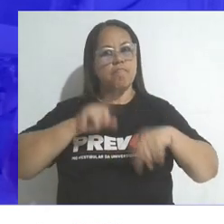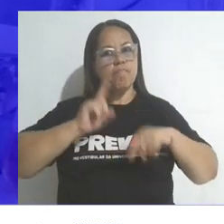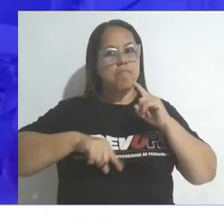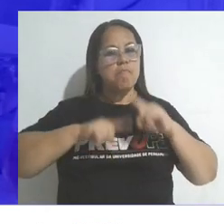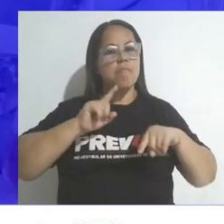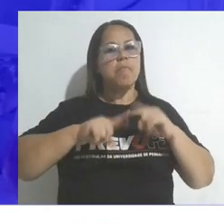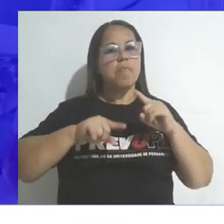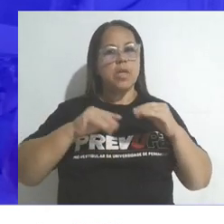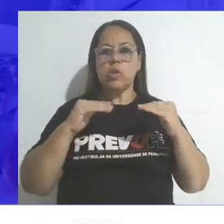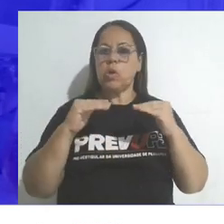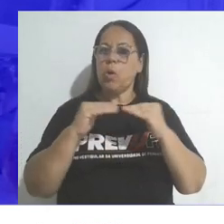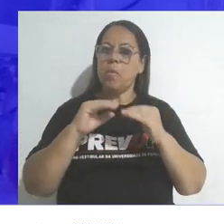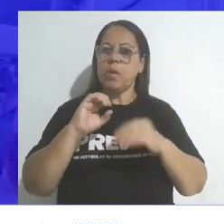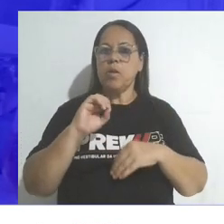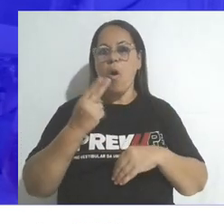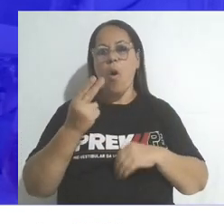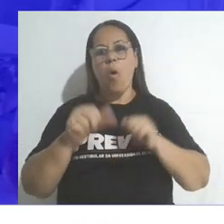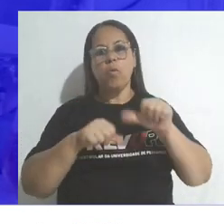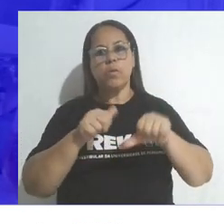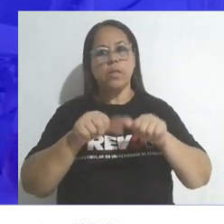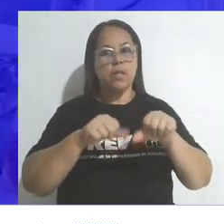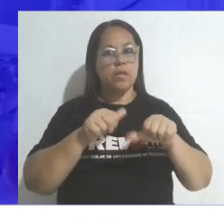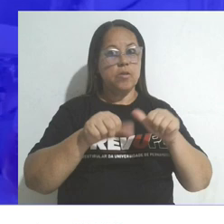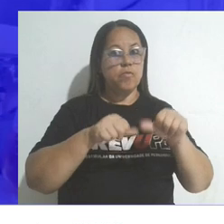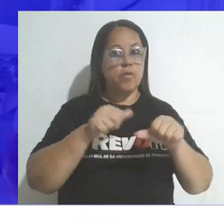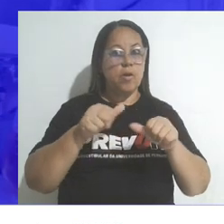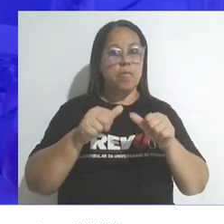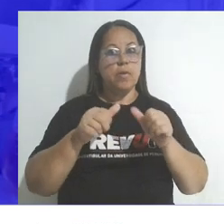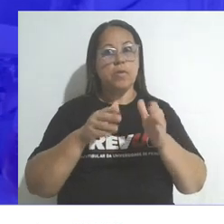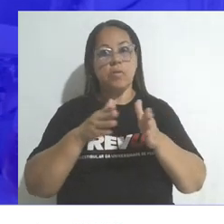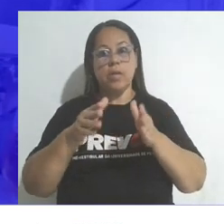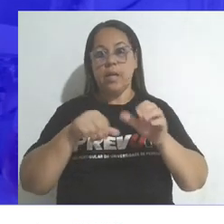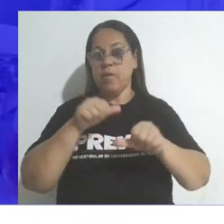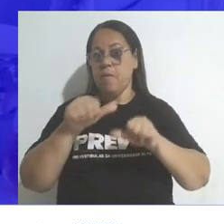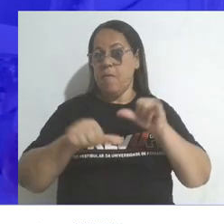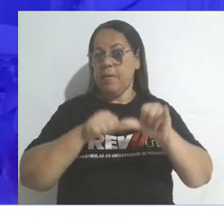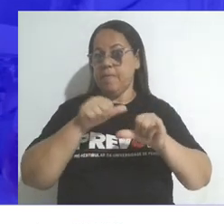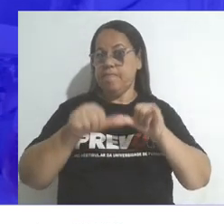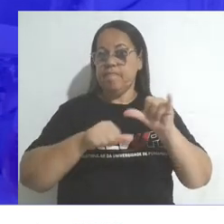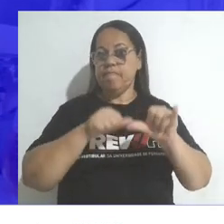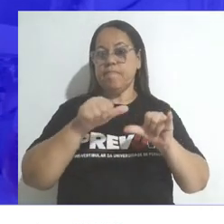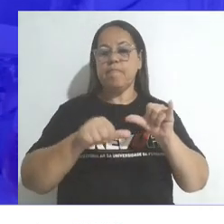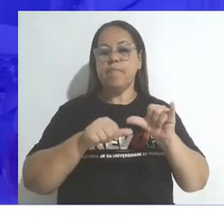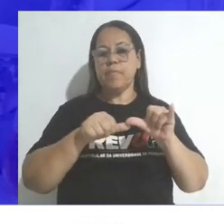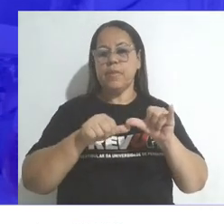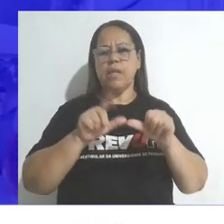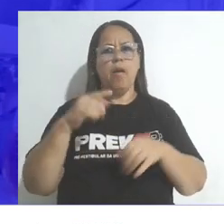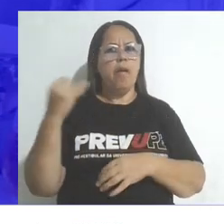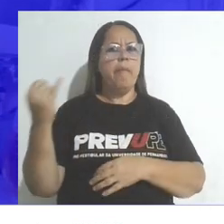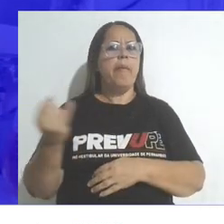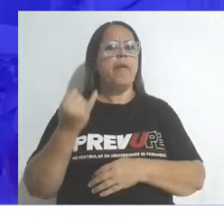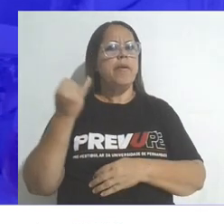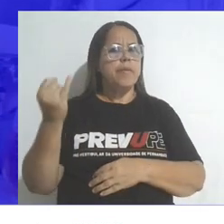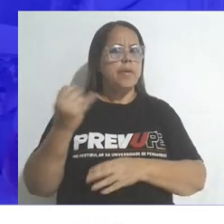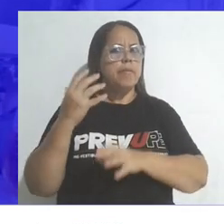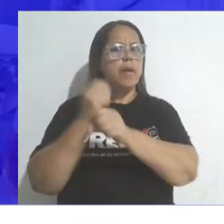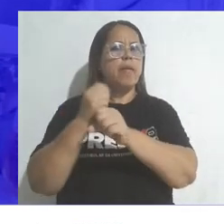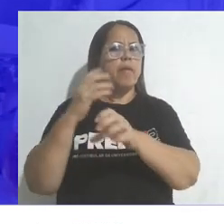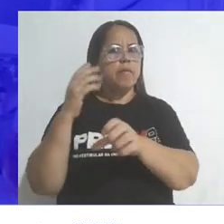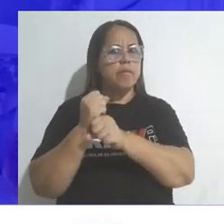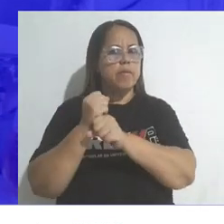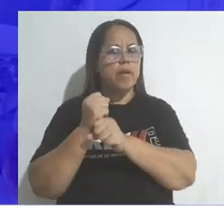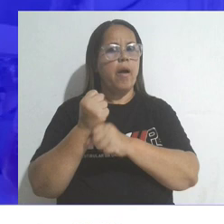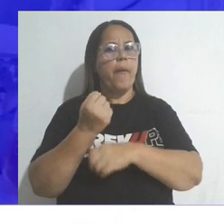e compostos se combinam ou se transformam durante uma reação química. Isso é fundamental para calcular